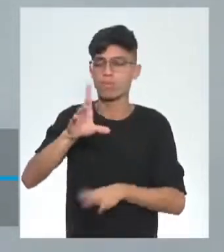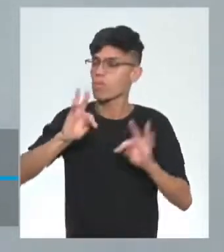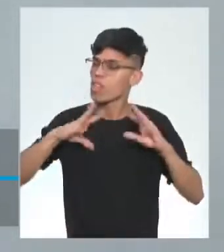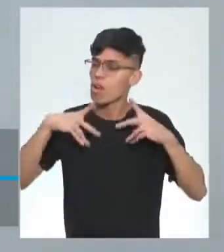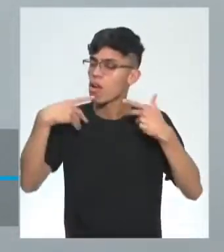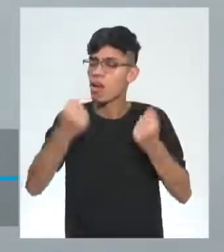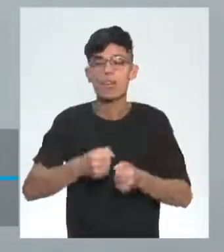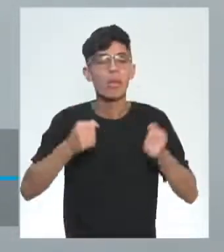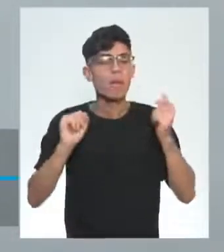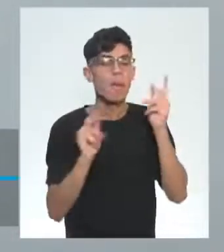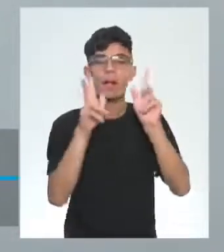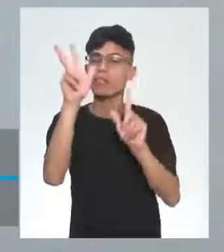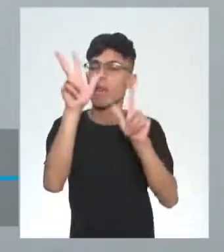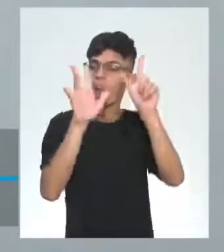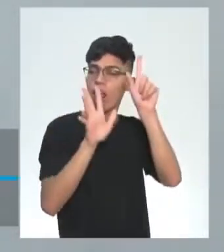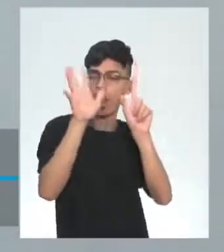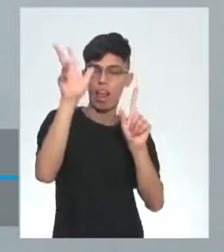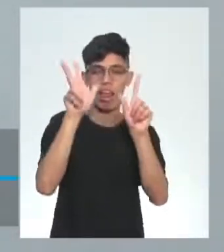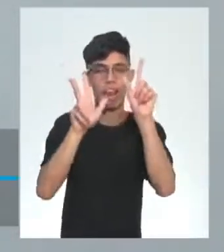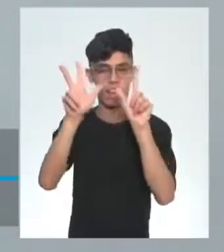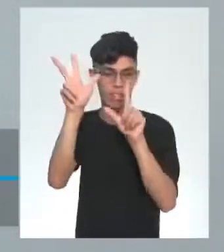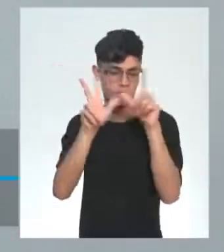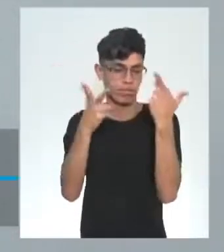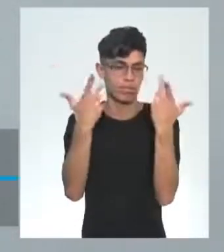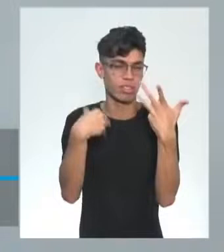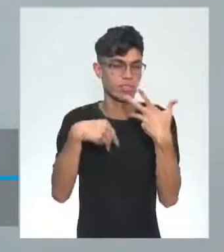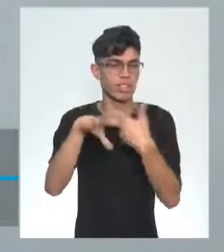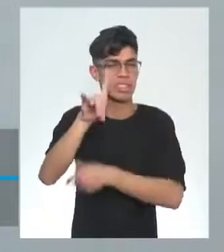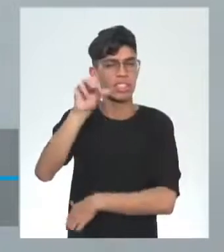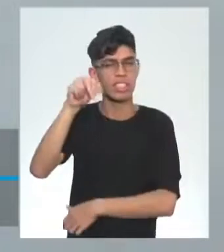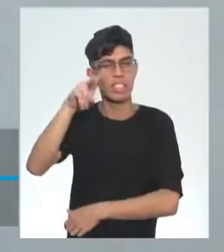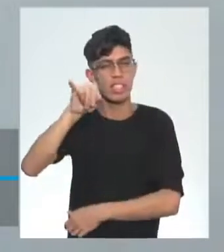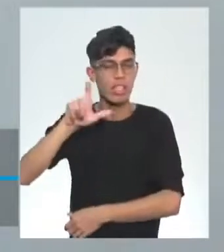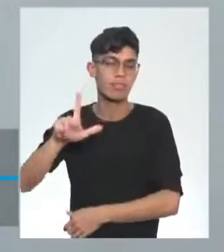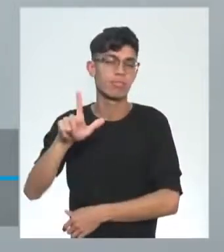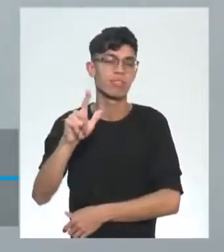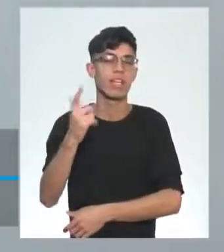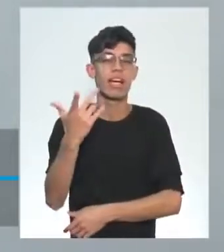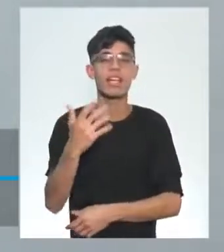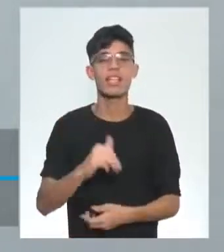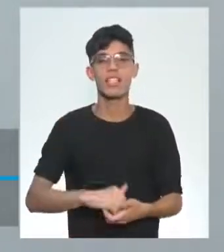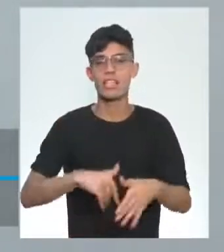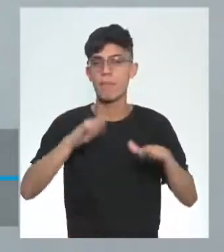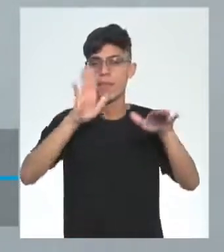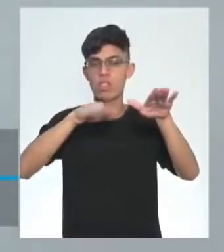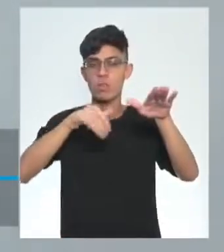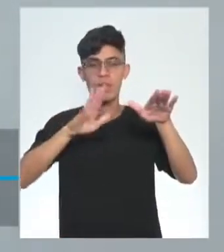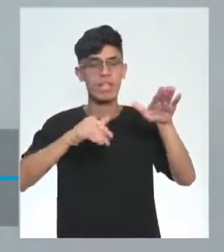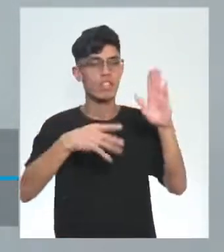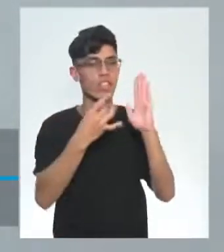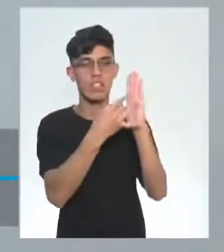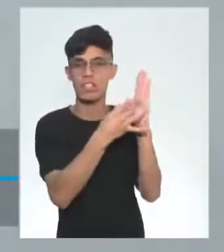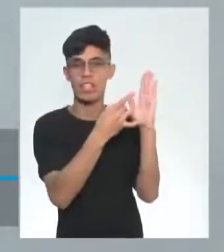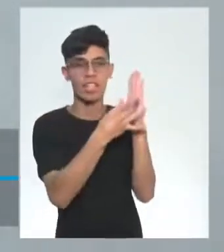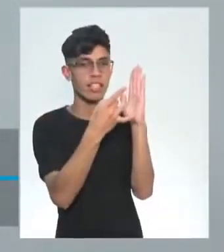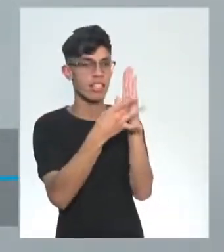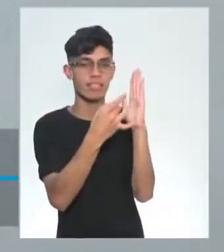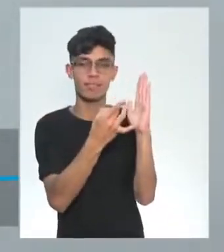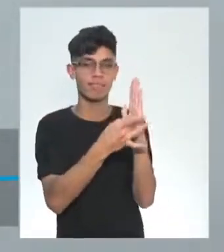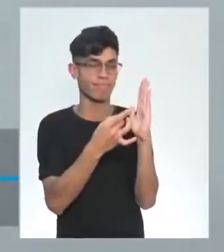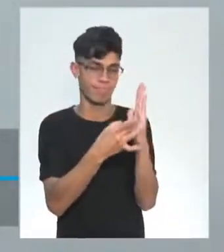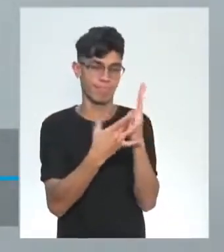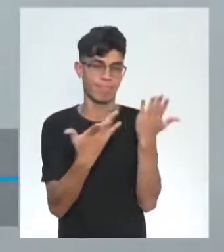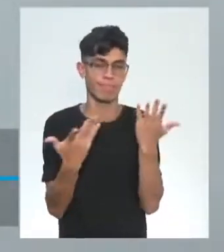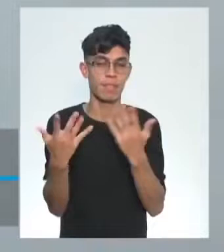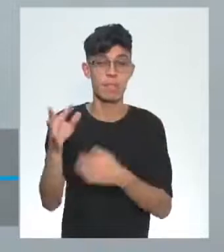tudo, Carnaval, quem colocou aqui o Daniel, Praia do Espelho. Maravilhosa também, é Porto Seguro, né? Aqui já é Porto